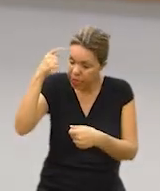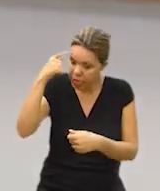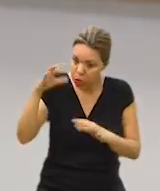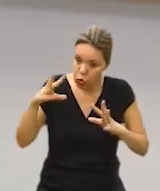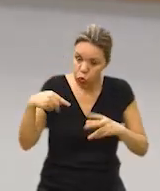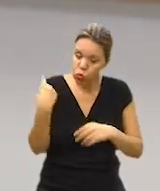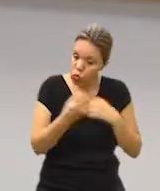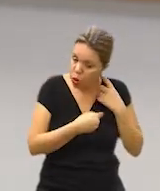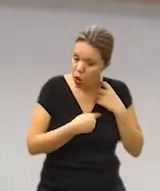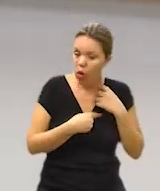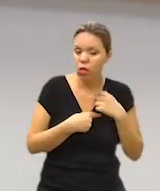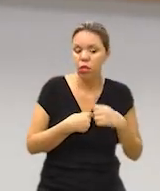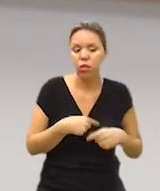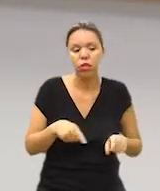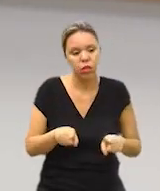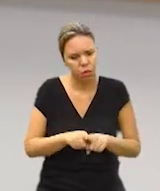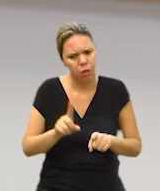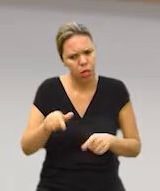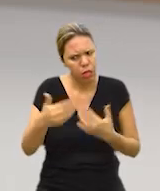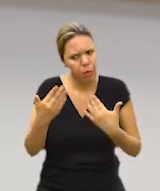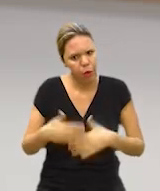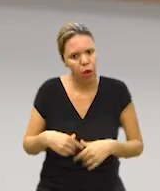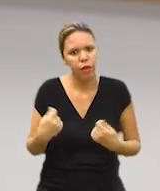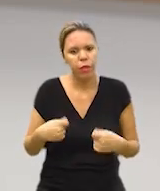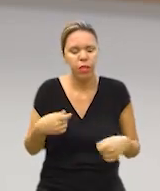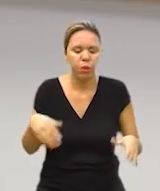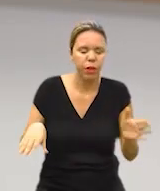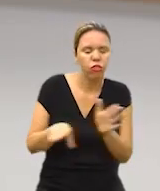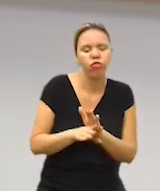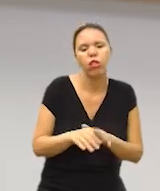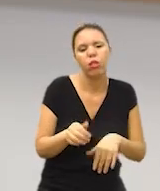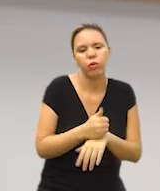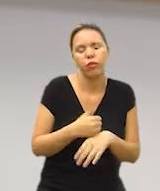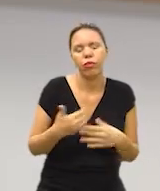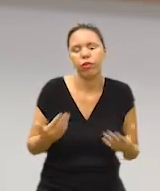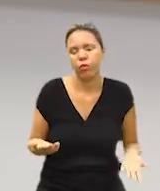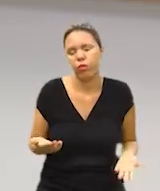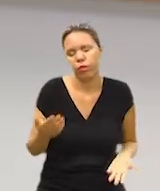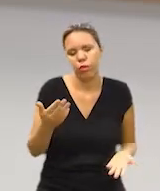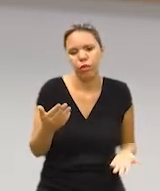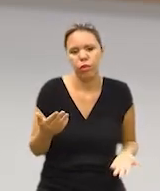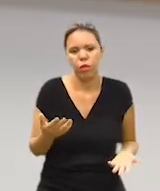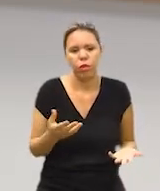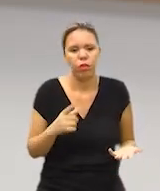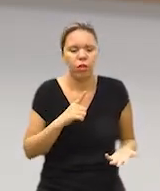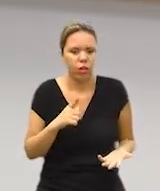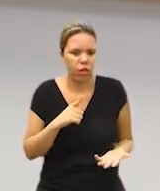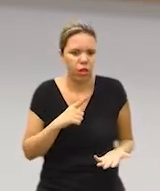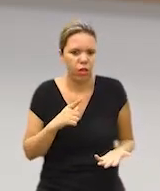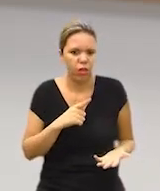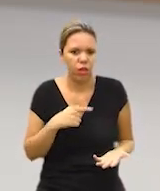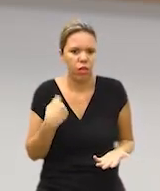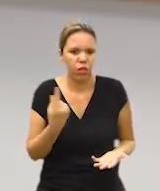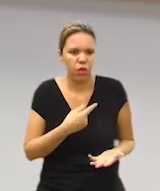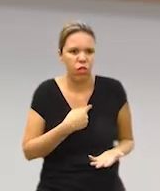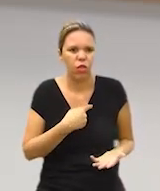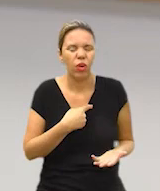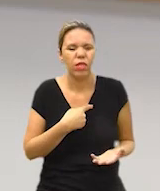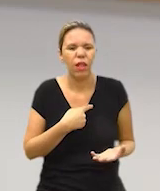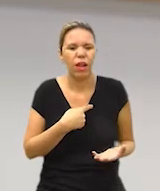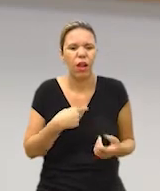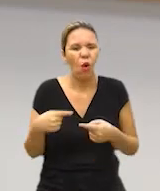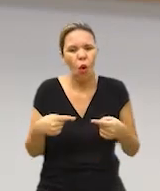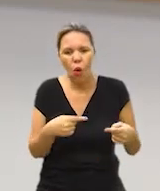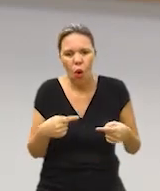todos nós passamos por essa prova. E a gente tem uma saturação no nosso mercado